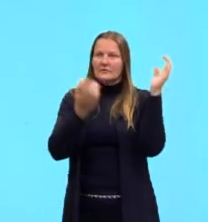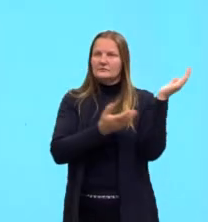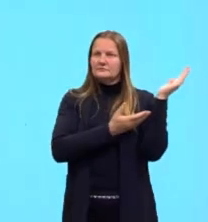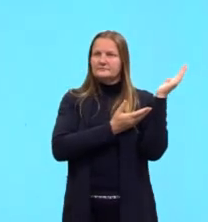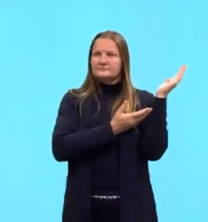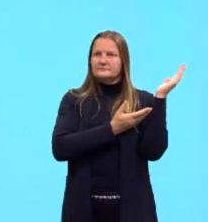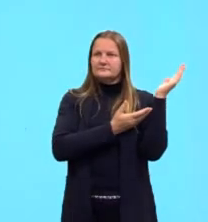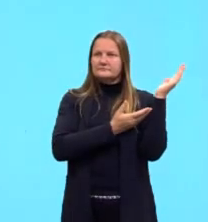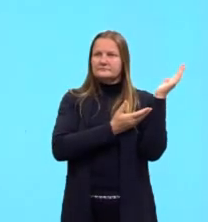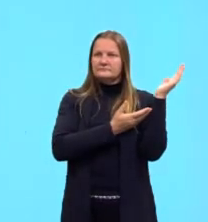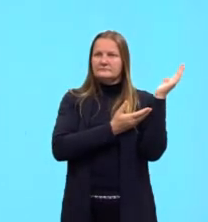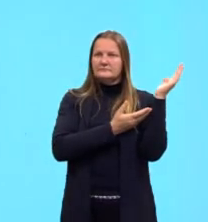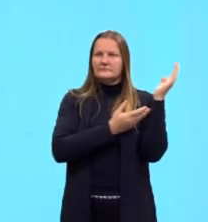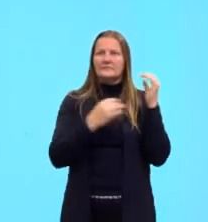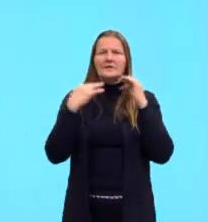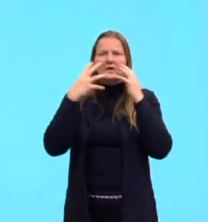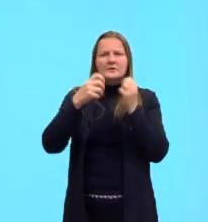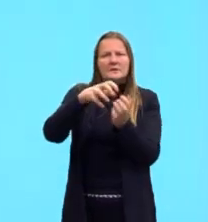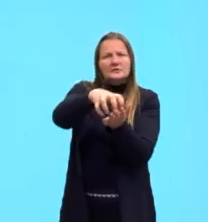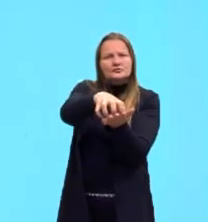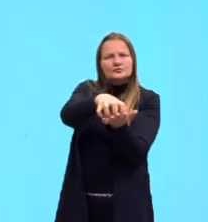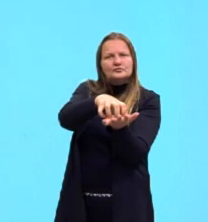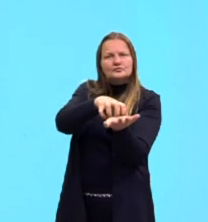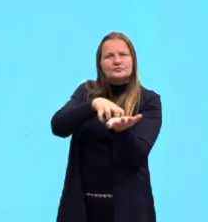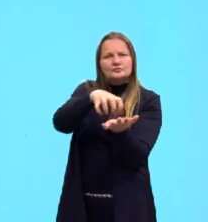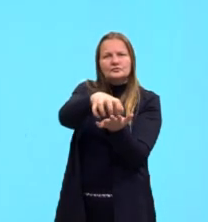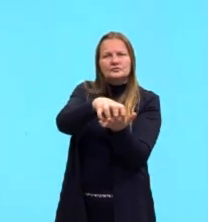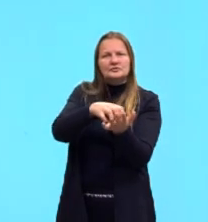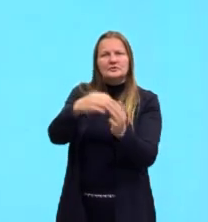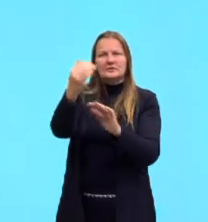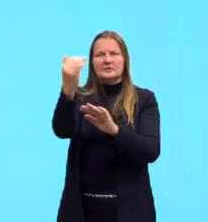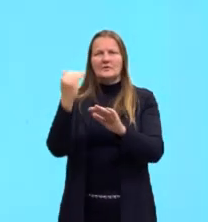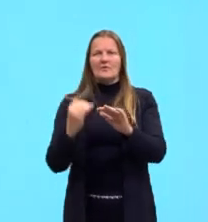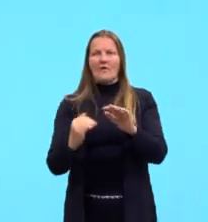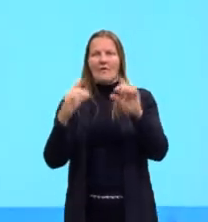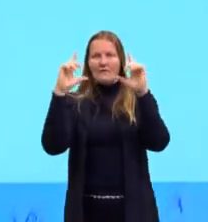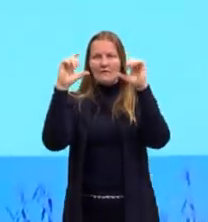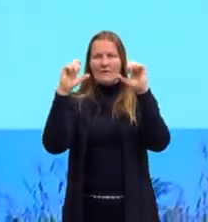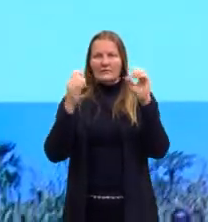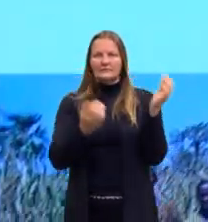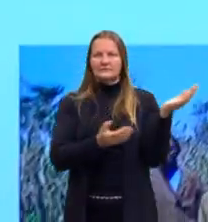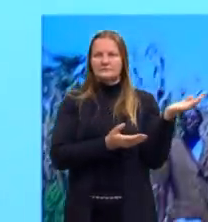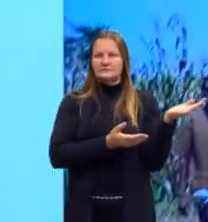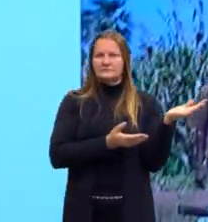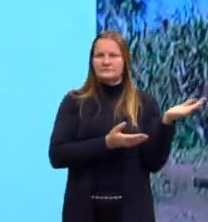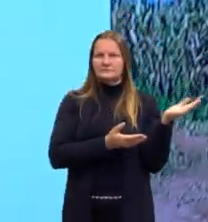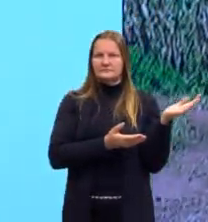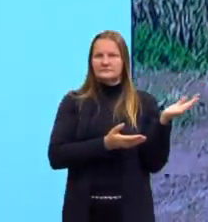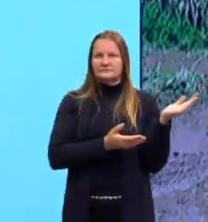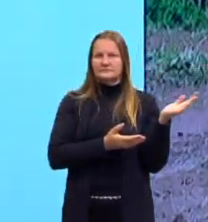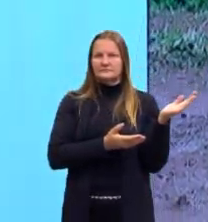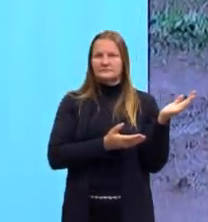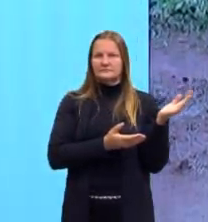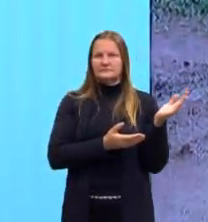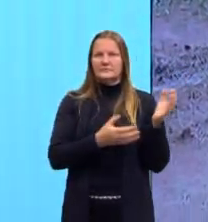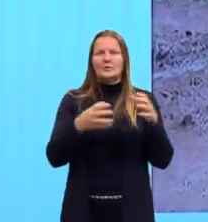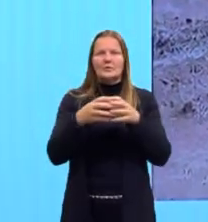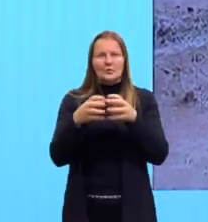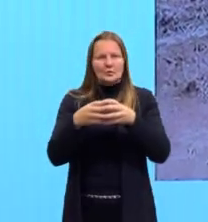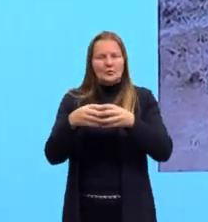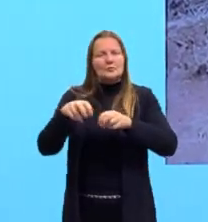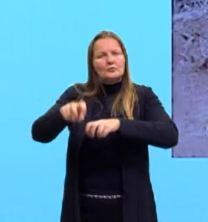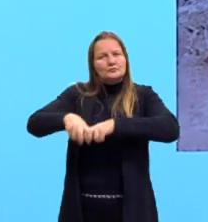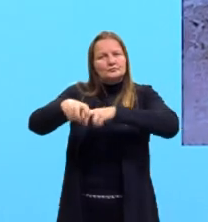utilizando justamente os animais para tração EA de baixo aqui que vai mostrar para vocês né É de um grupo de